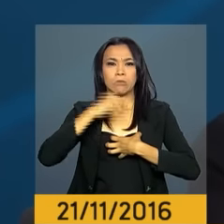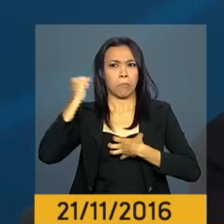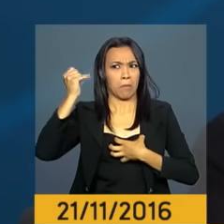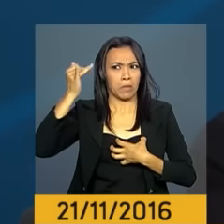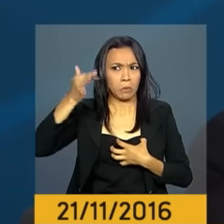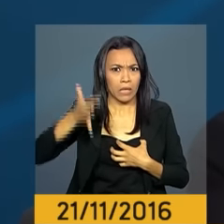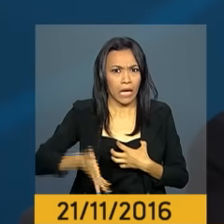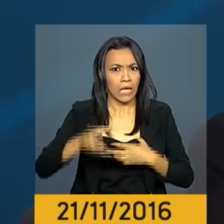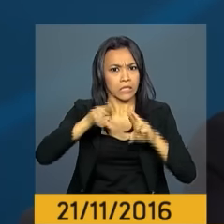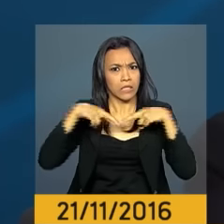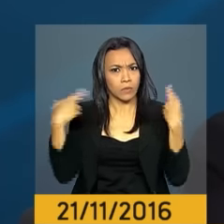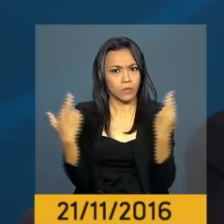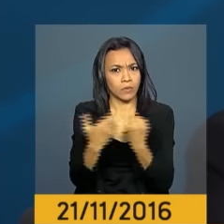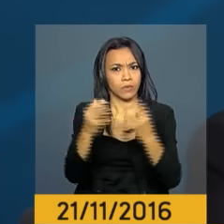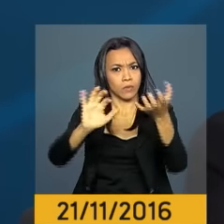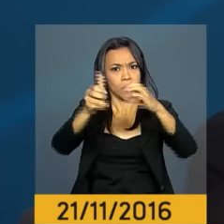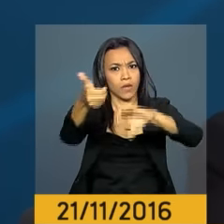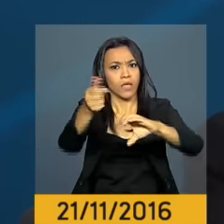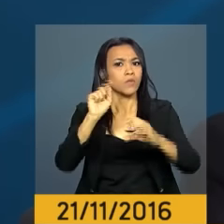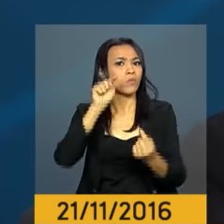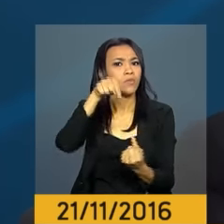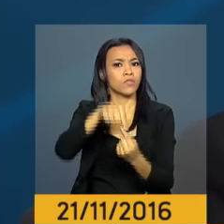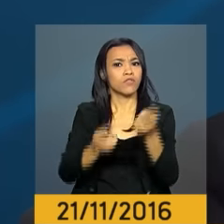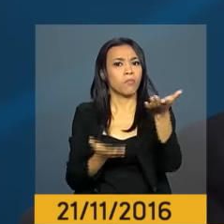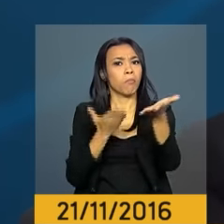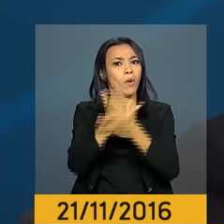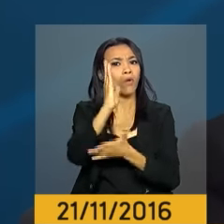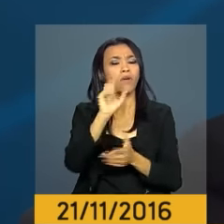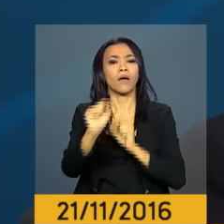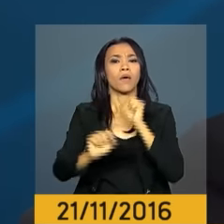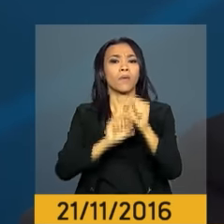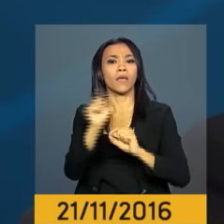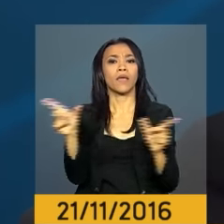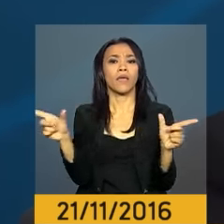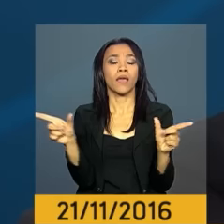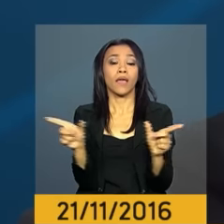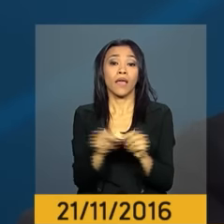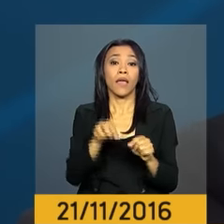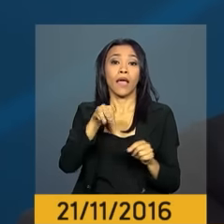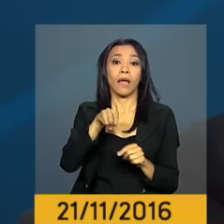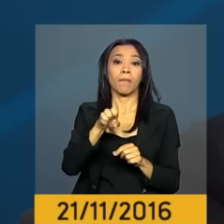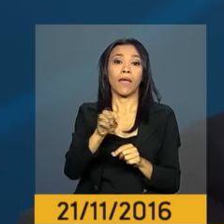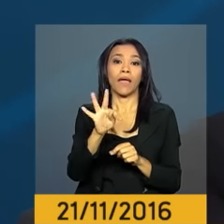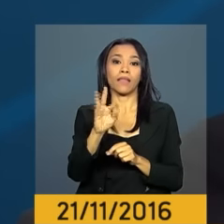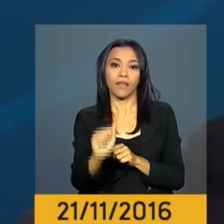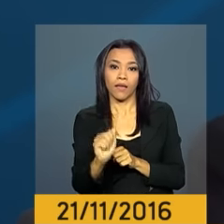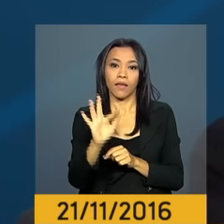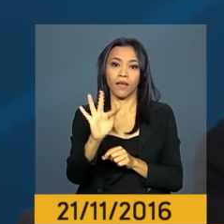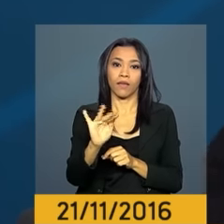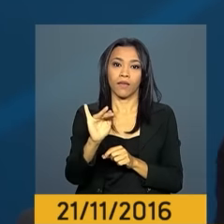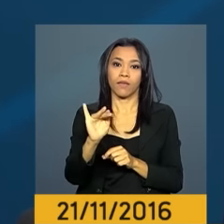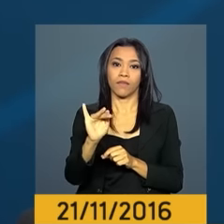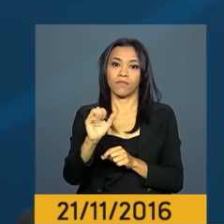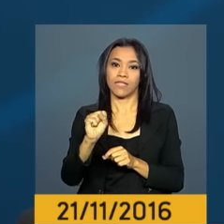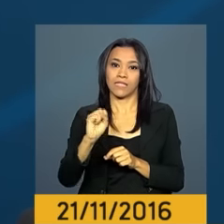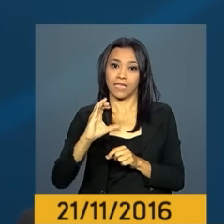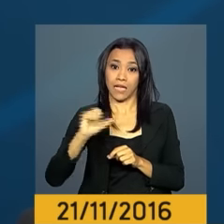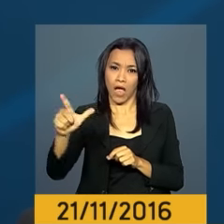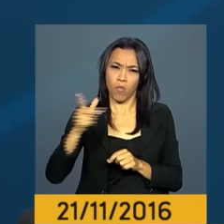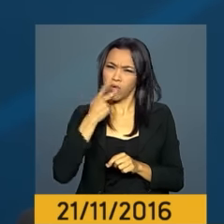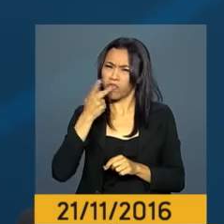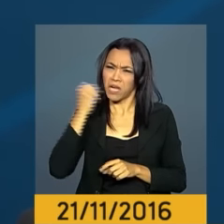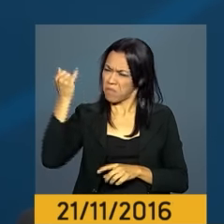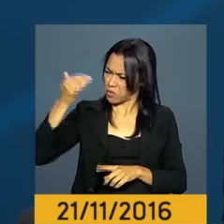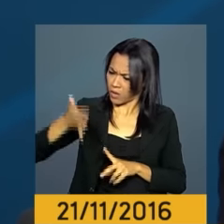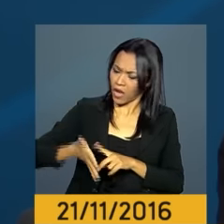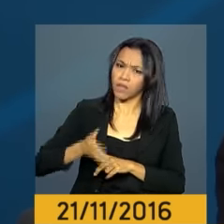madrugada para aprovar a revisão da meta fiscal de 2016. Por que é que eu digo a madrugada? Porque isto foi,